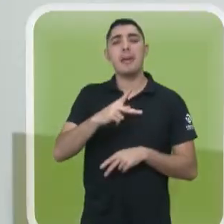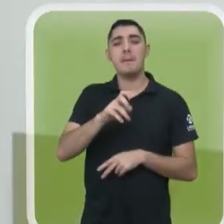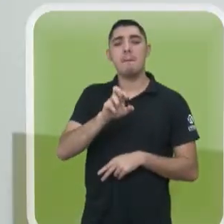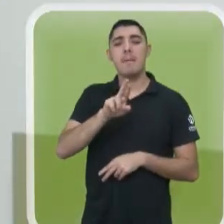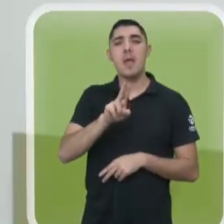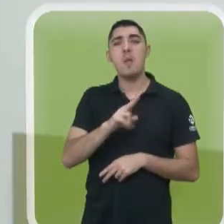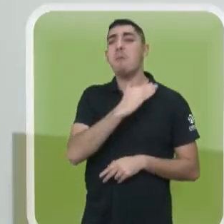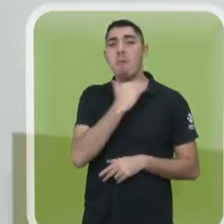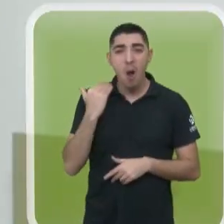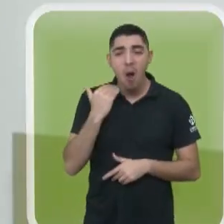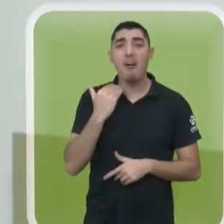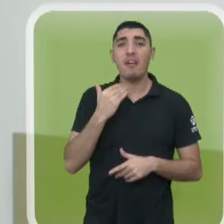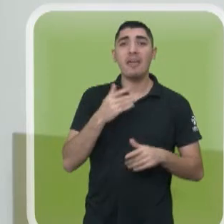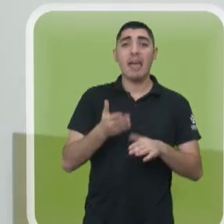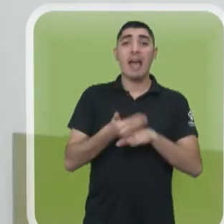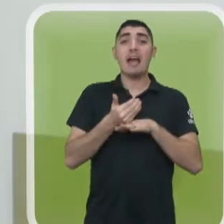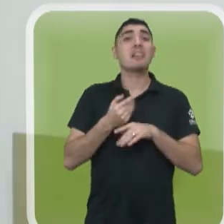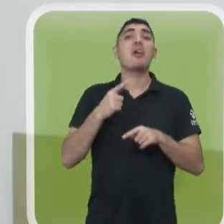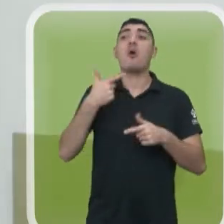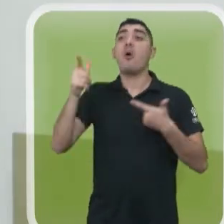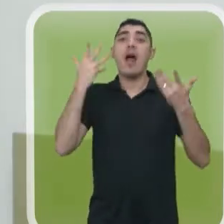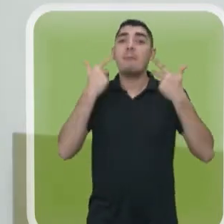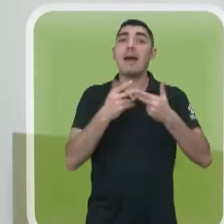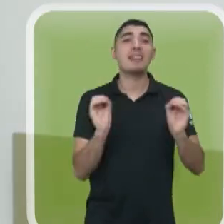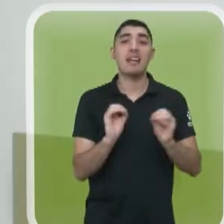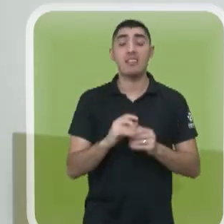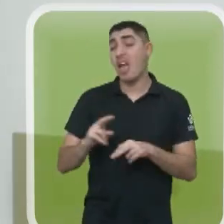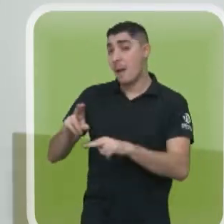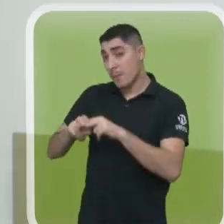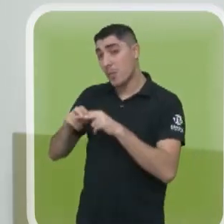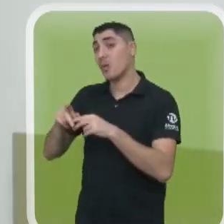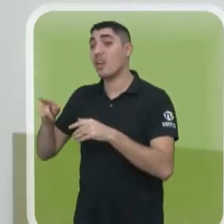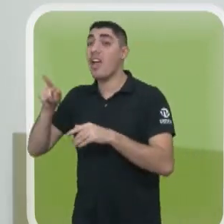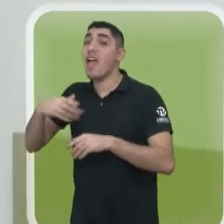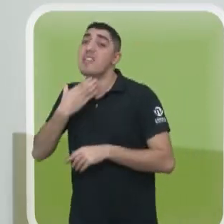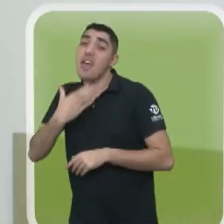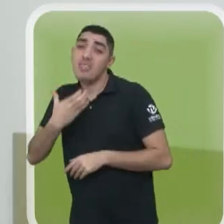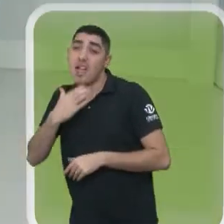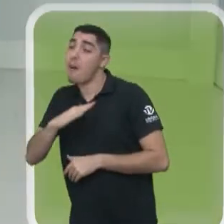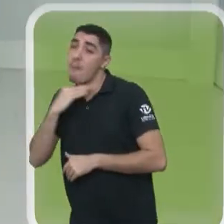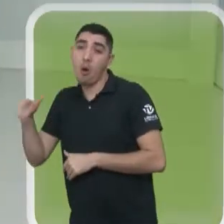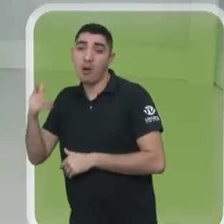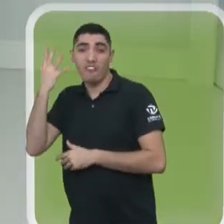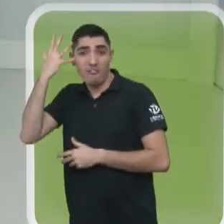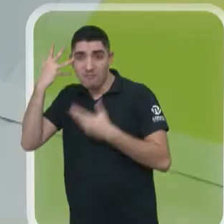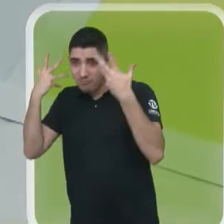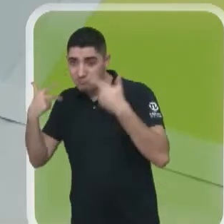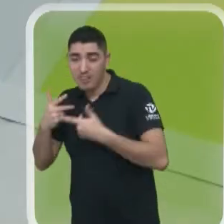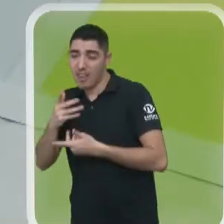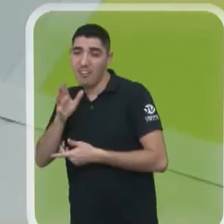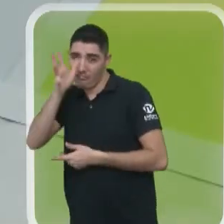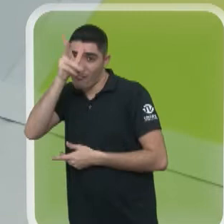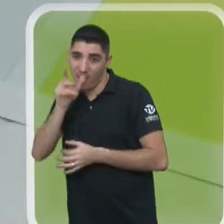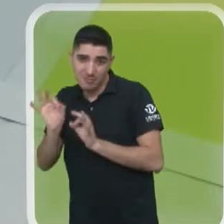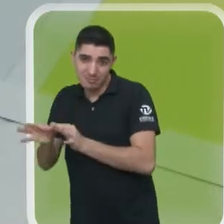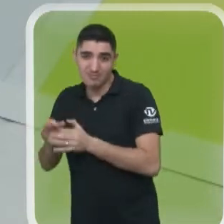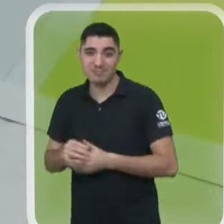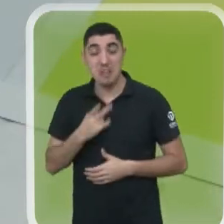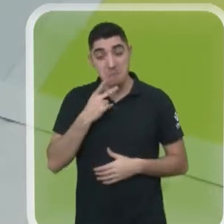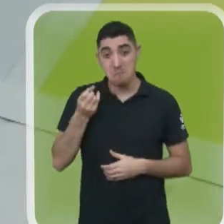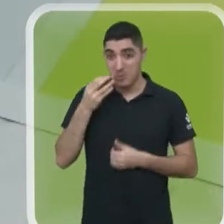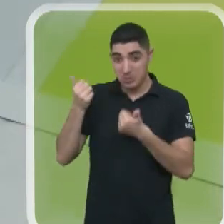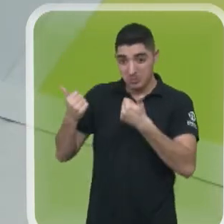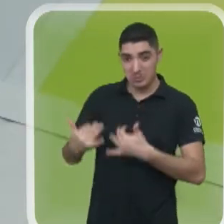outros animais é porque é véspera de Natal né a gente sempre prepara o viro o peru na véspera do Natal boa explicação blusão do